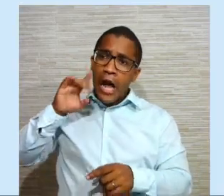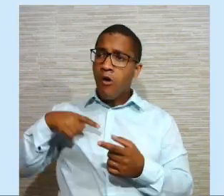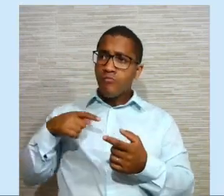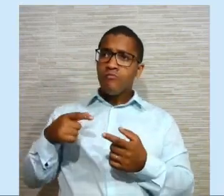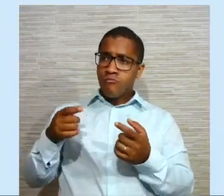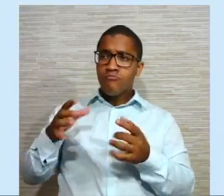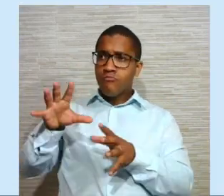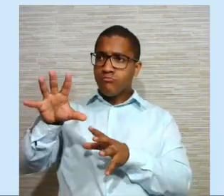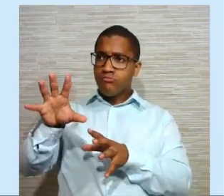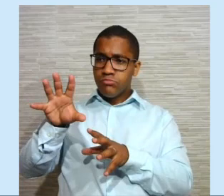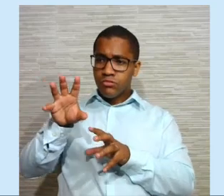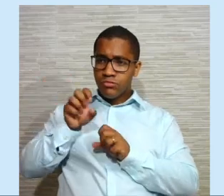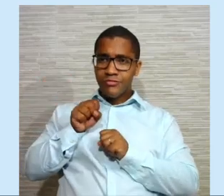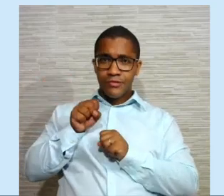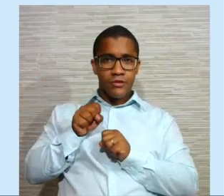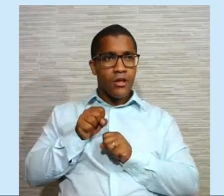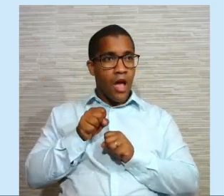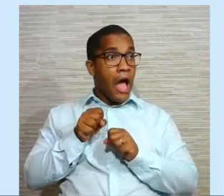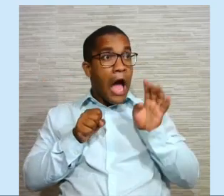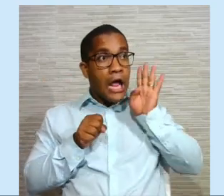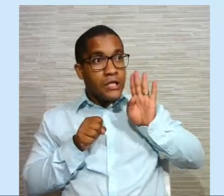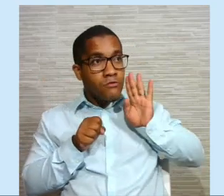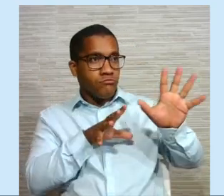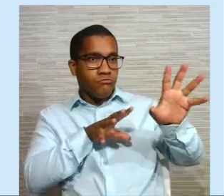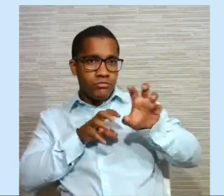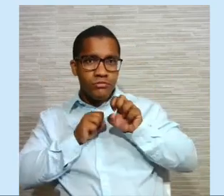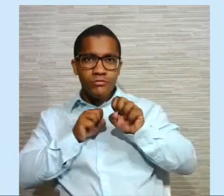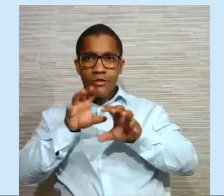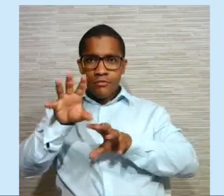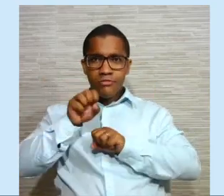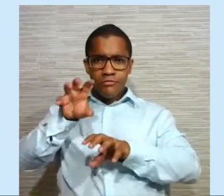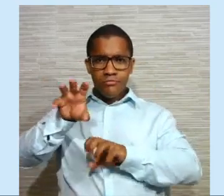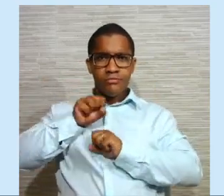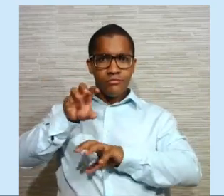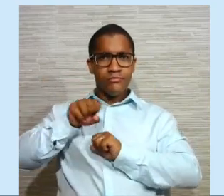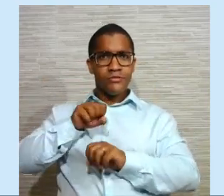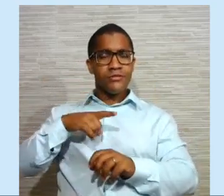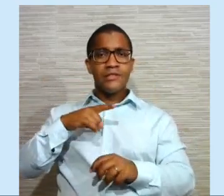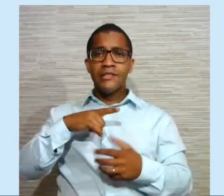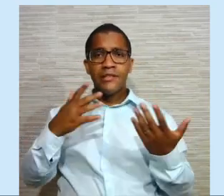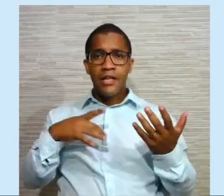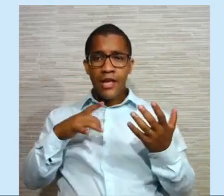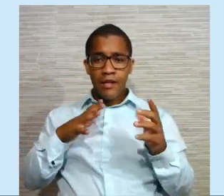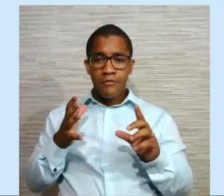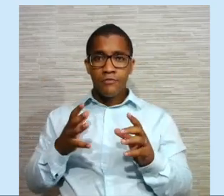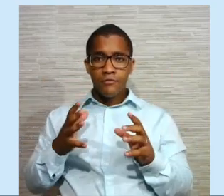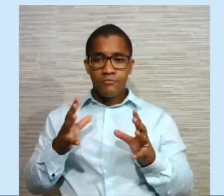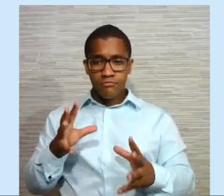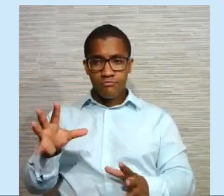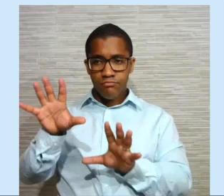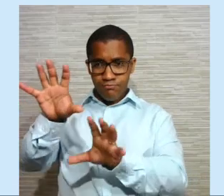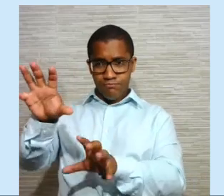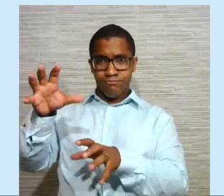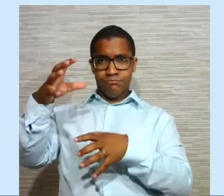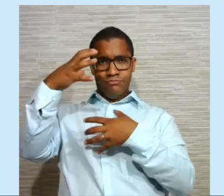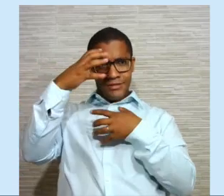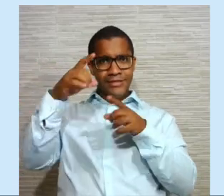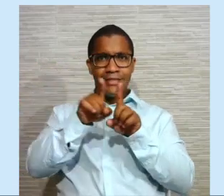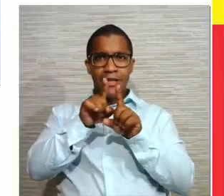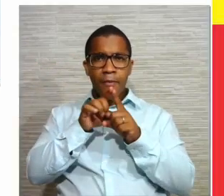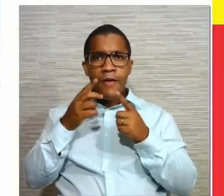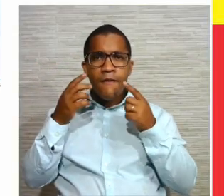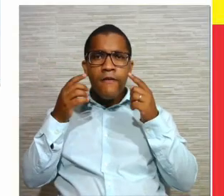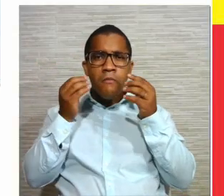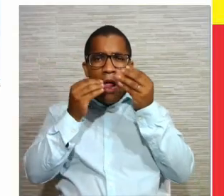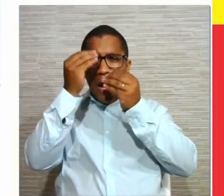mais caracterizou eles foi justamente a forma que eles se apresentavam, né? As maquiagens, os personagens que eles incorporavam e a